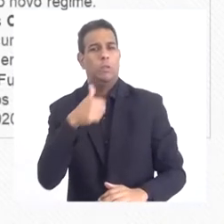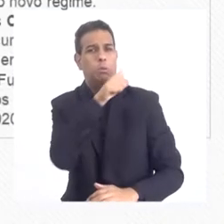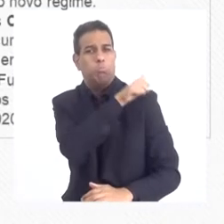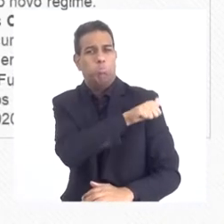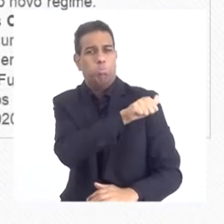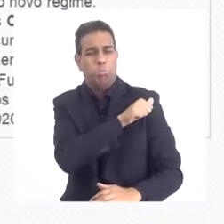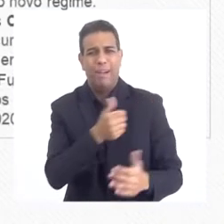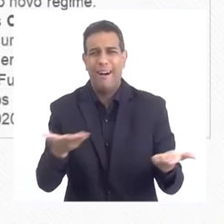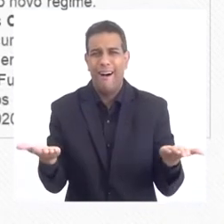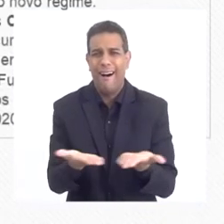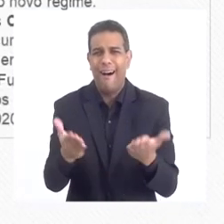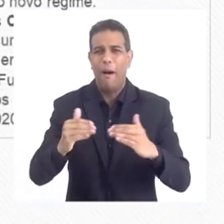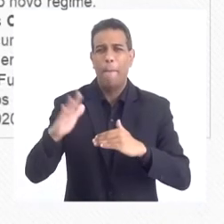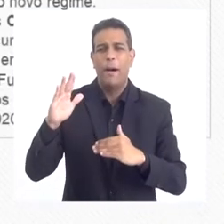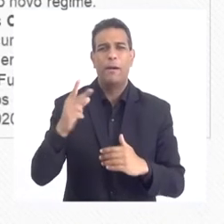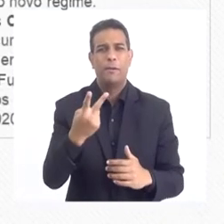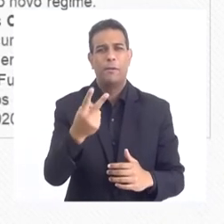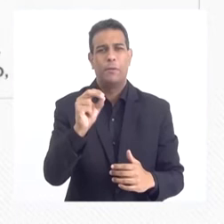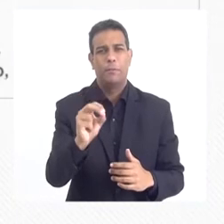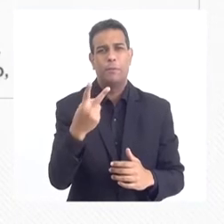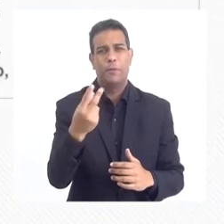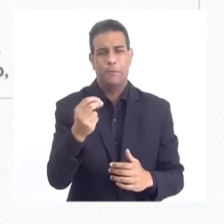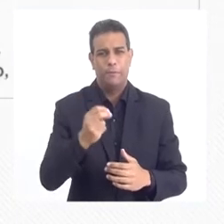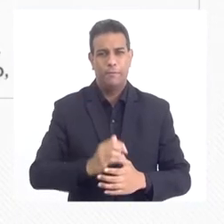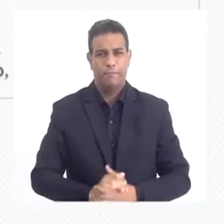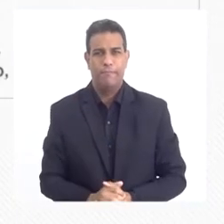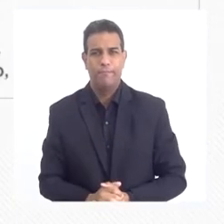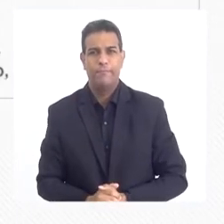especificidade de 2020.